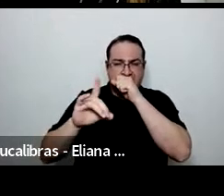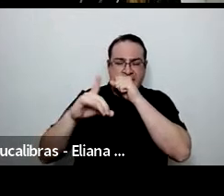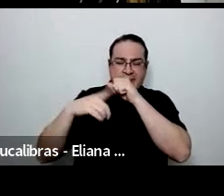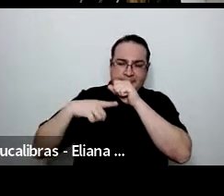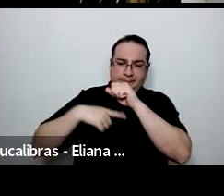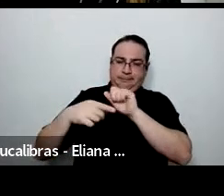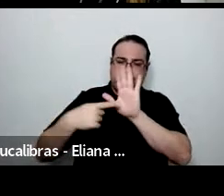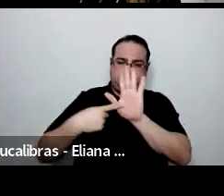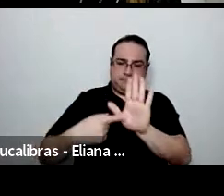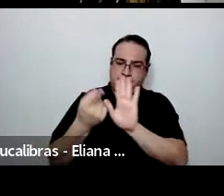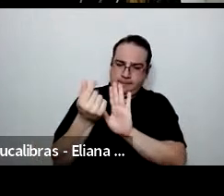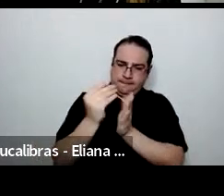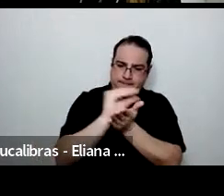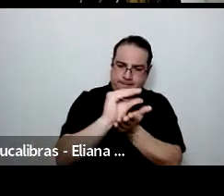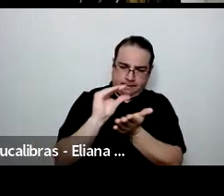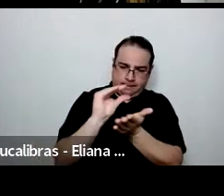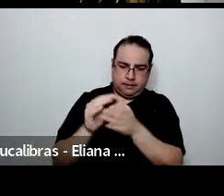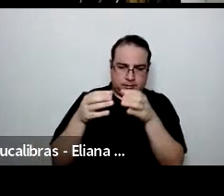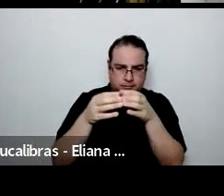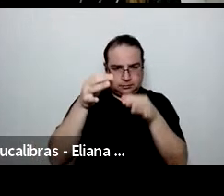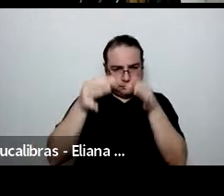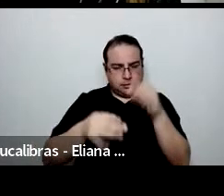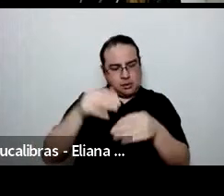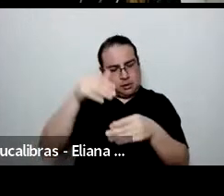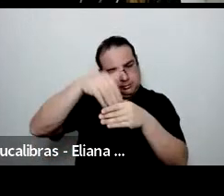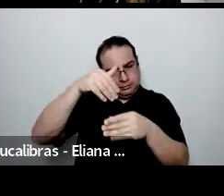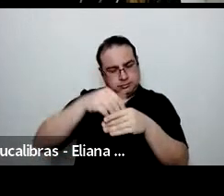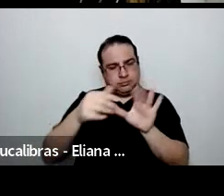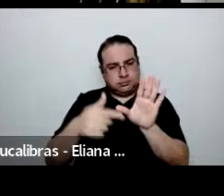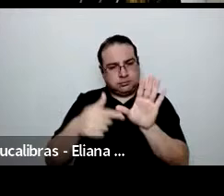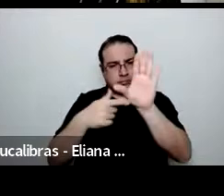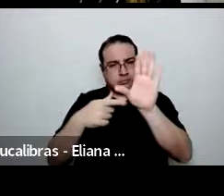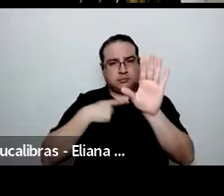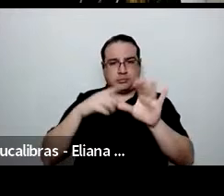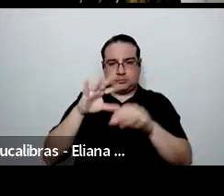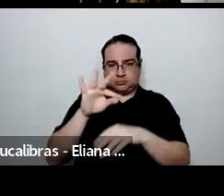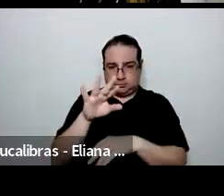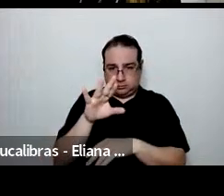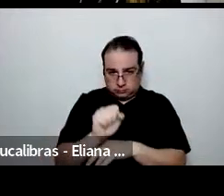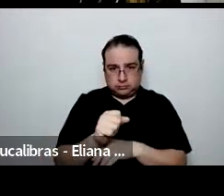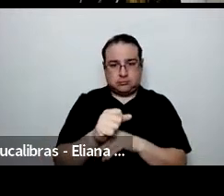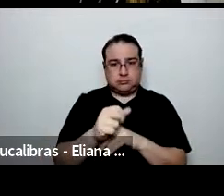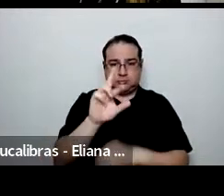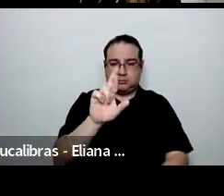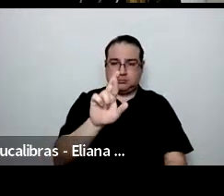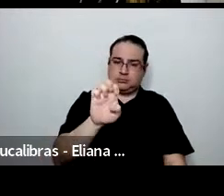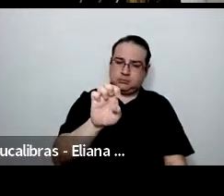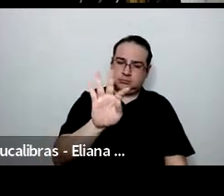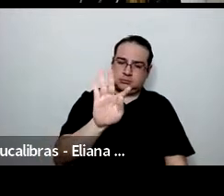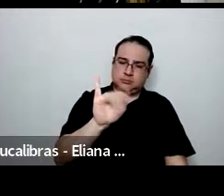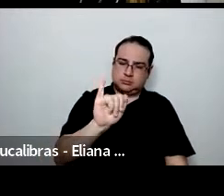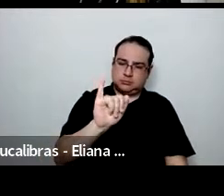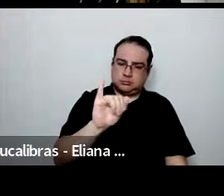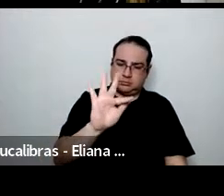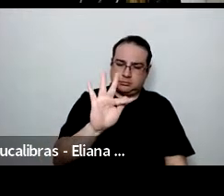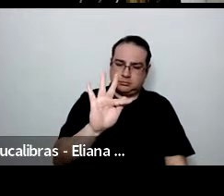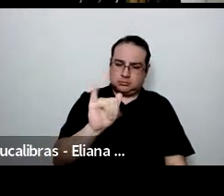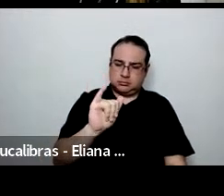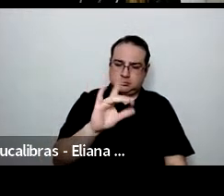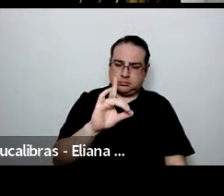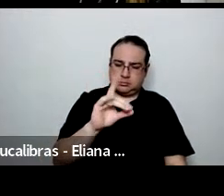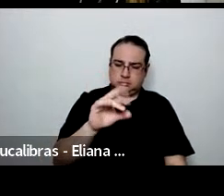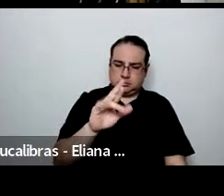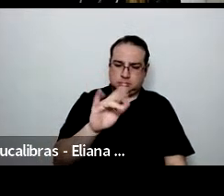repasso por informado Essa justiça eleitoral por meio da apresentação das contas retificadoras também faz referência ao